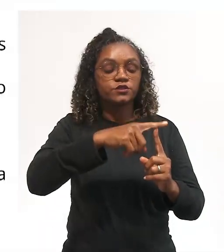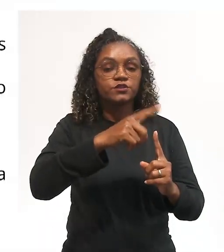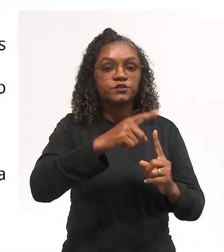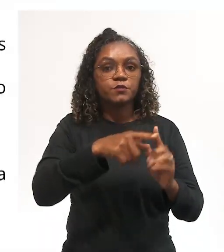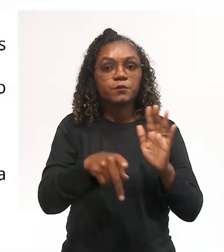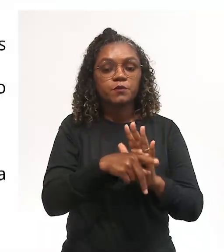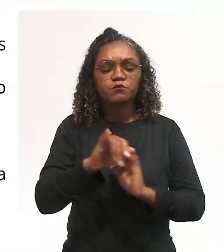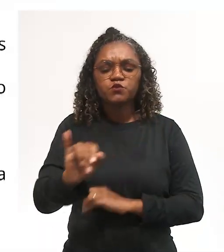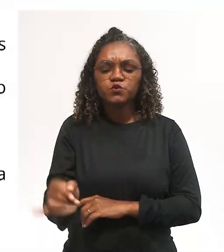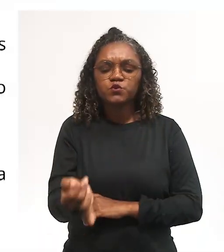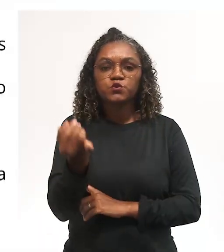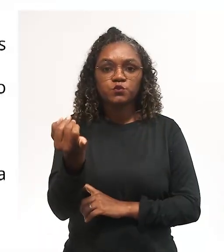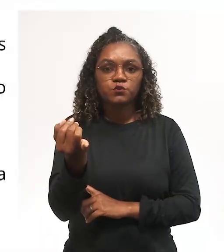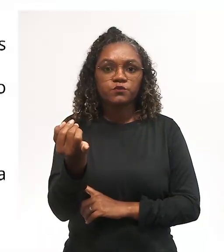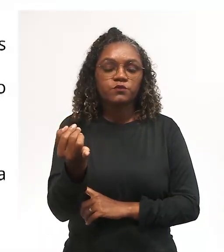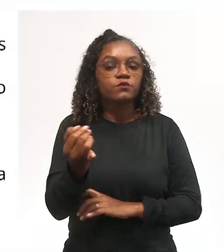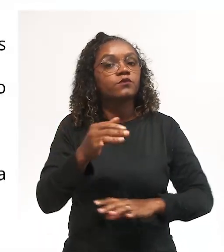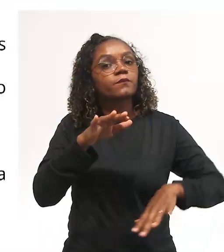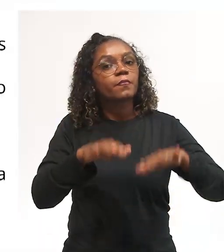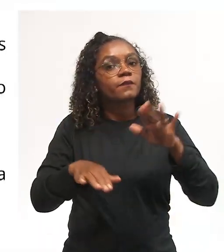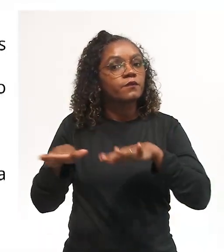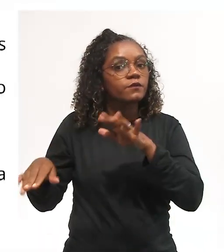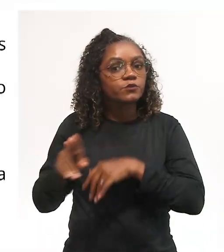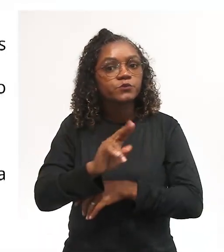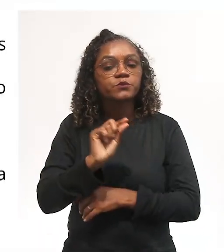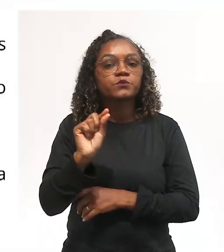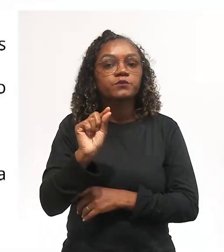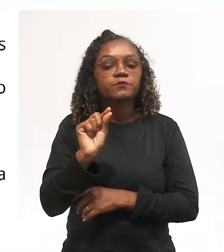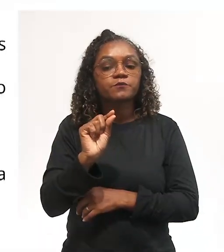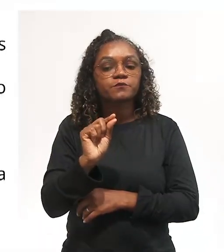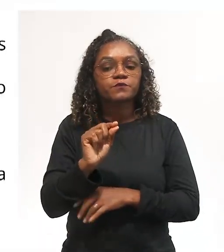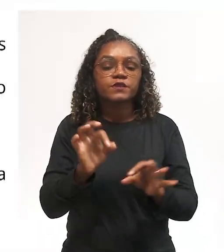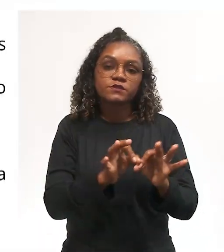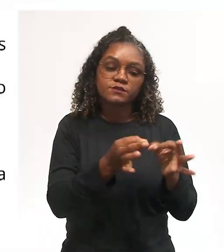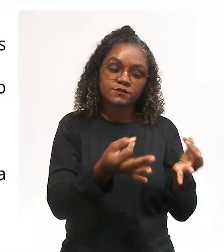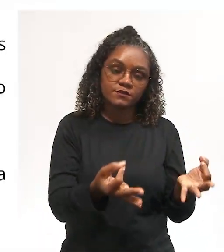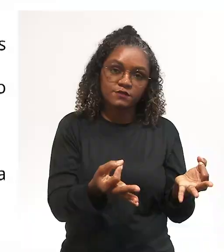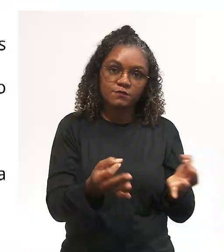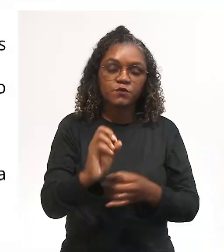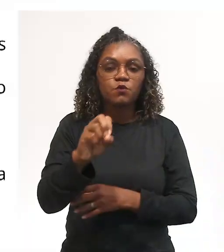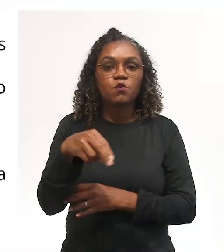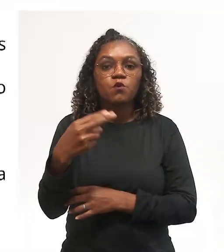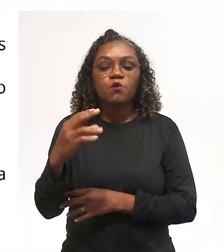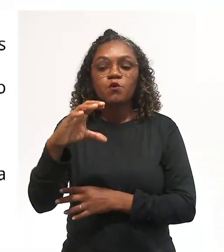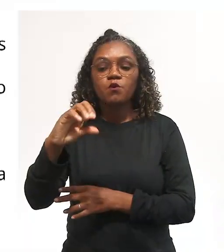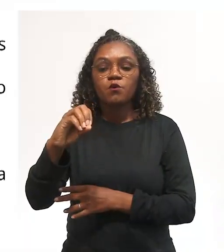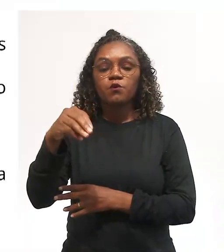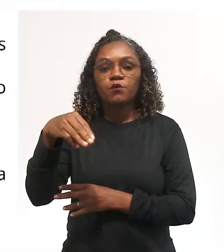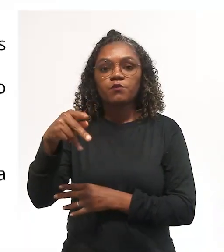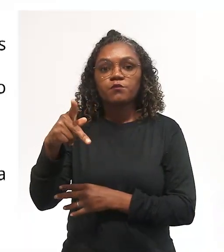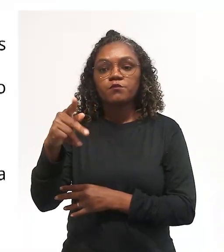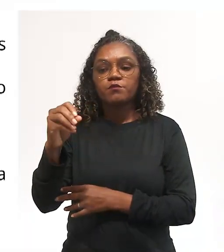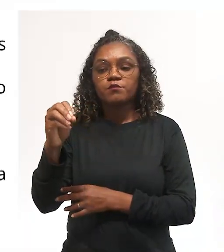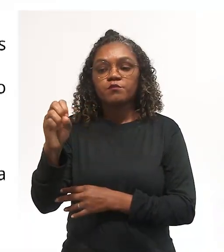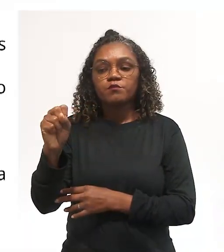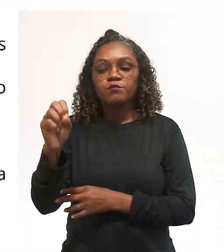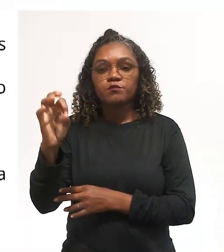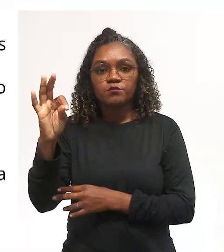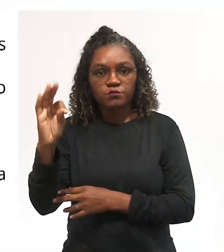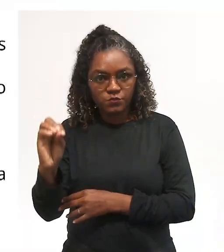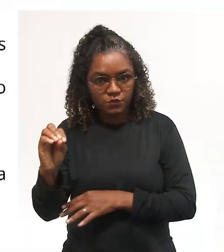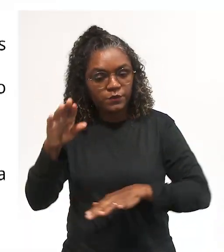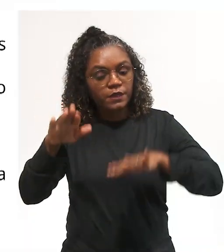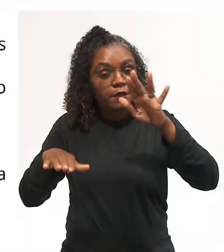juros são normalmente classificados em simples ou compostos, dependendo do processo de